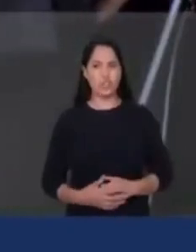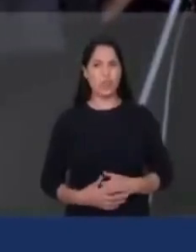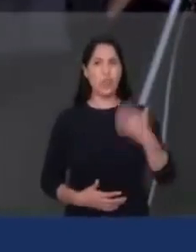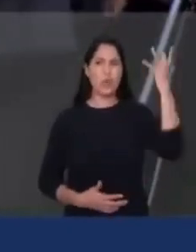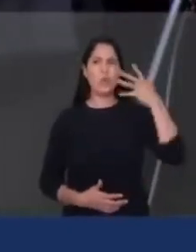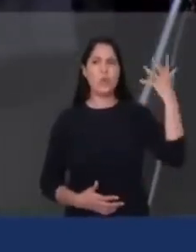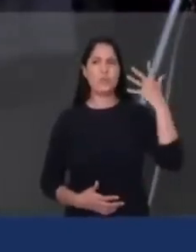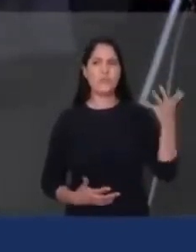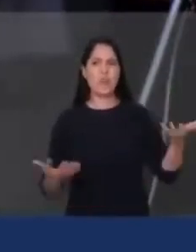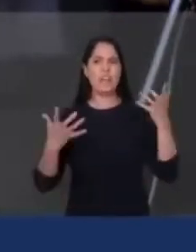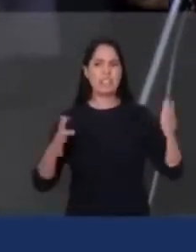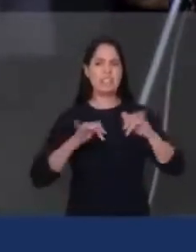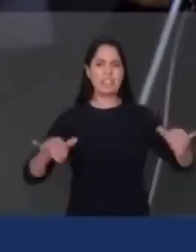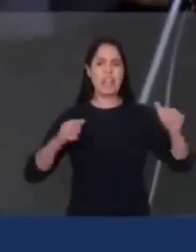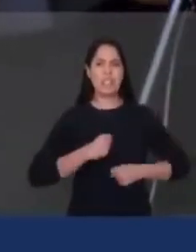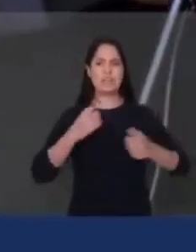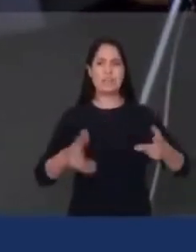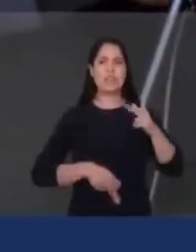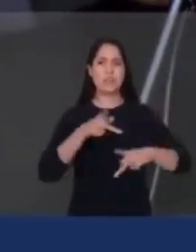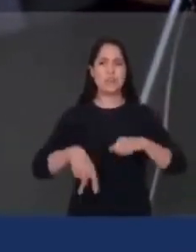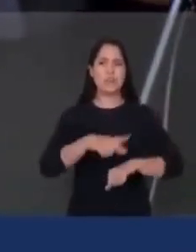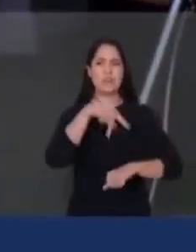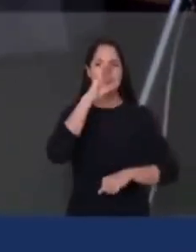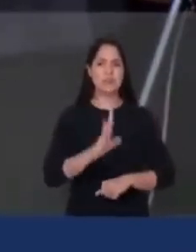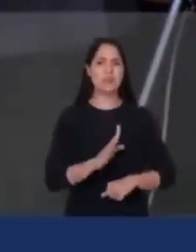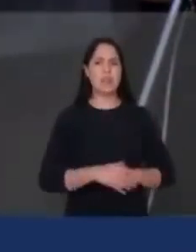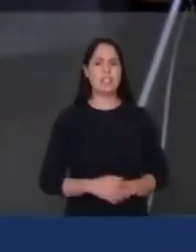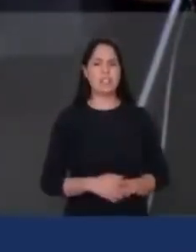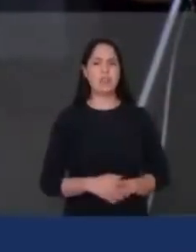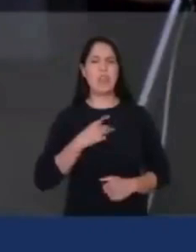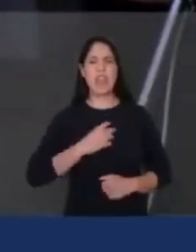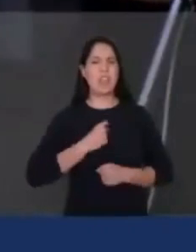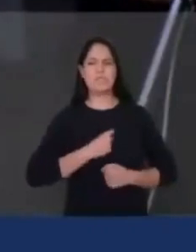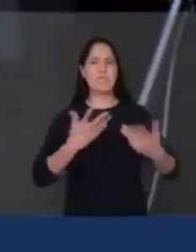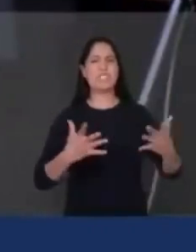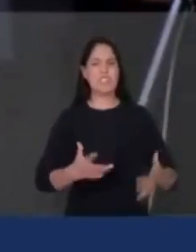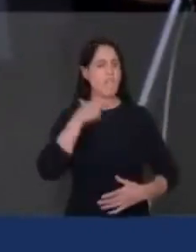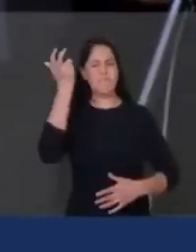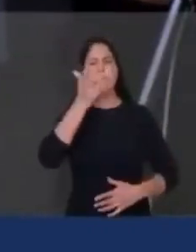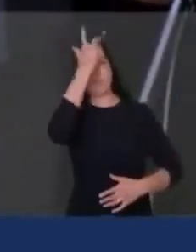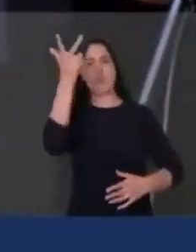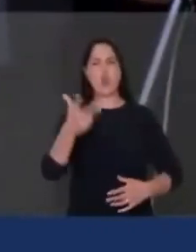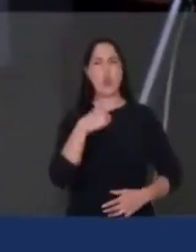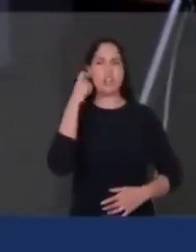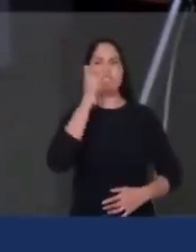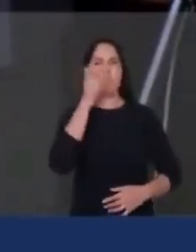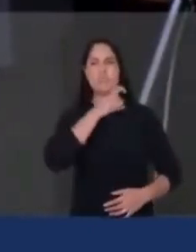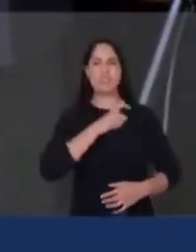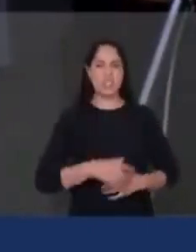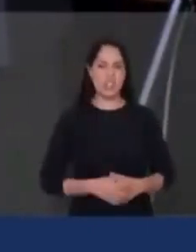fala de quem quer Expressar e mentir para o povo brasileiro expressão da vergonha da mentira